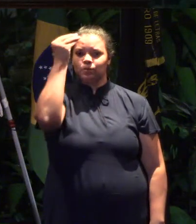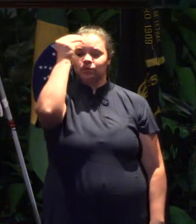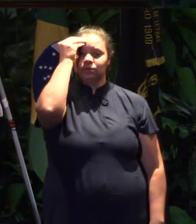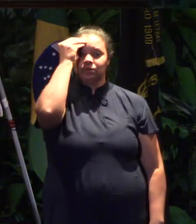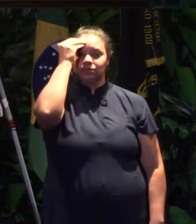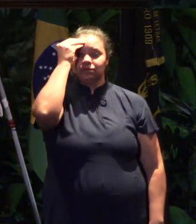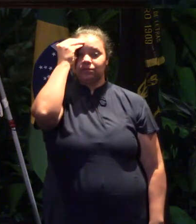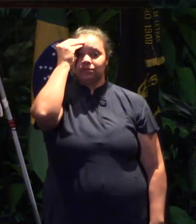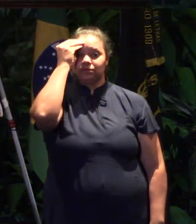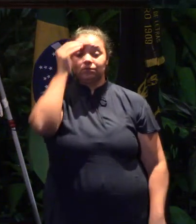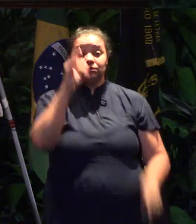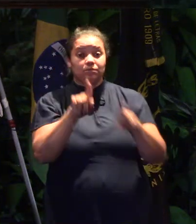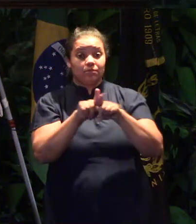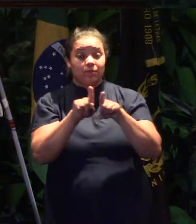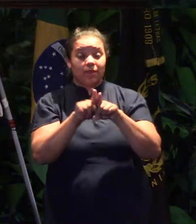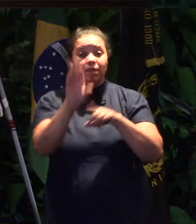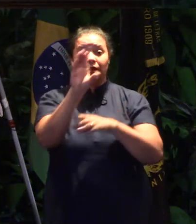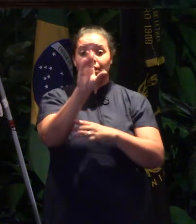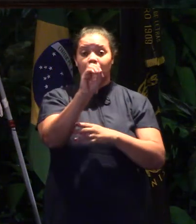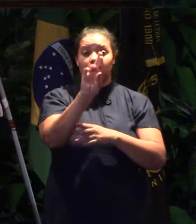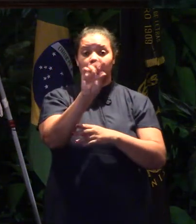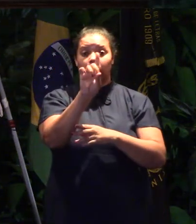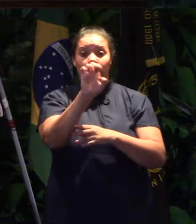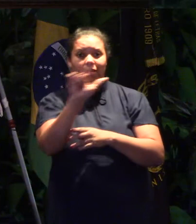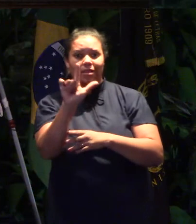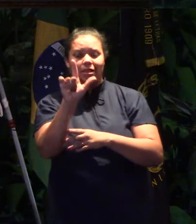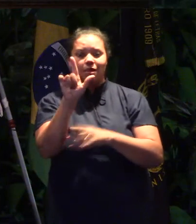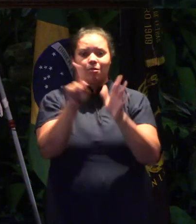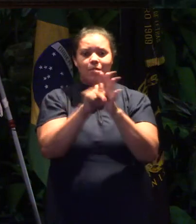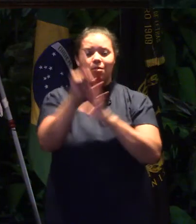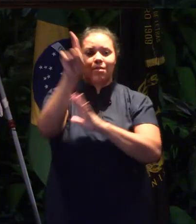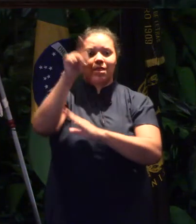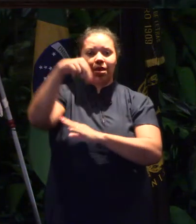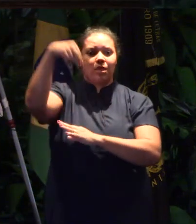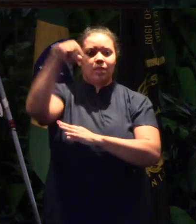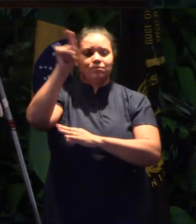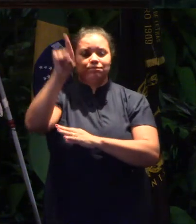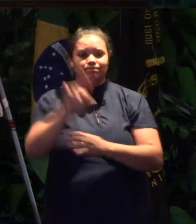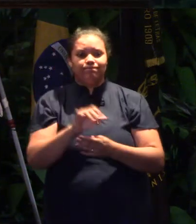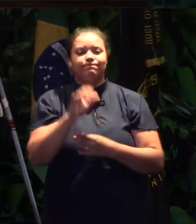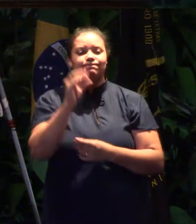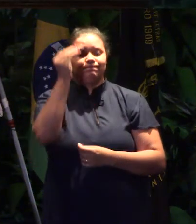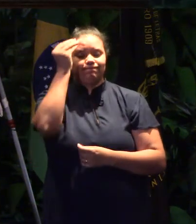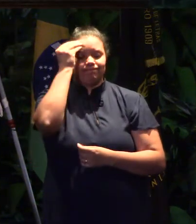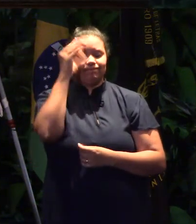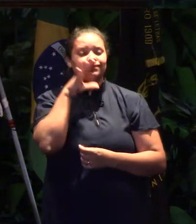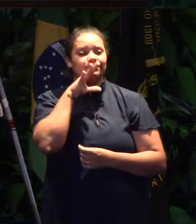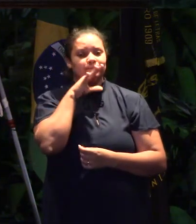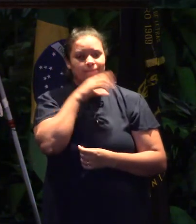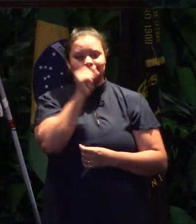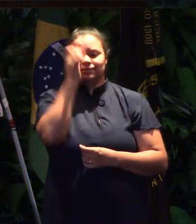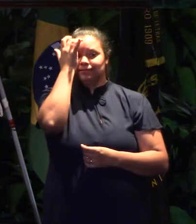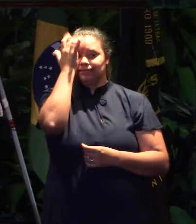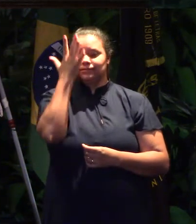o próprio cordel, né, os decassílabos, as coisas, enfim, essa métrica da poesia, né, é um